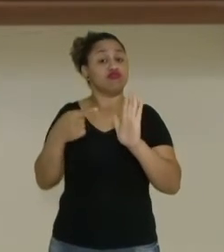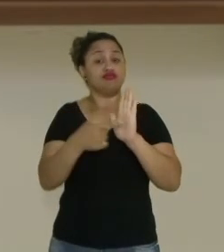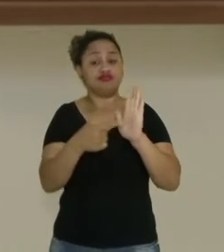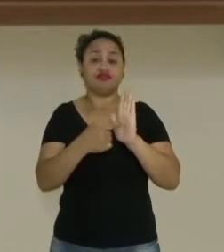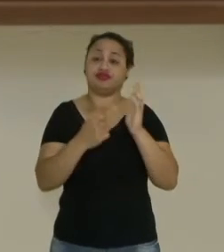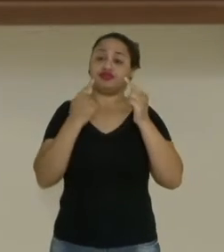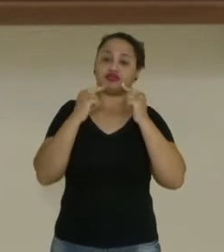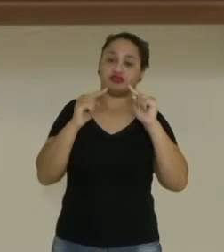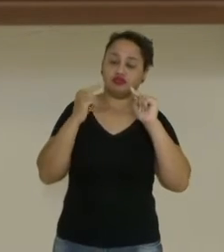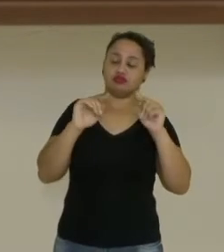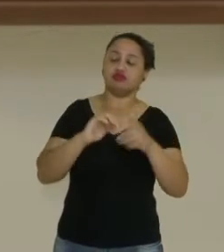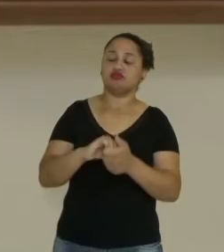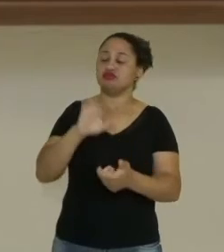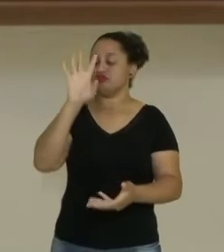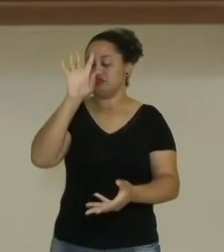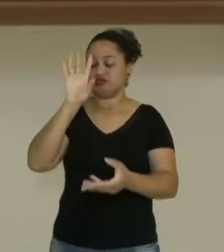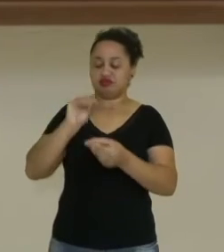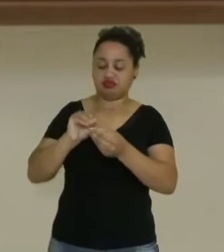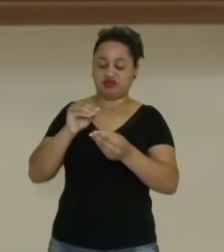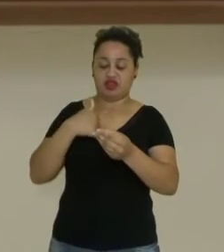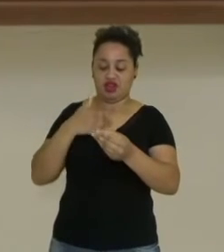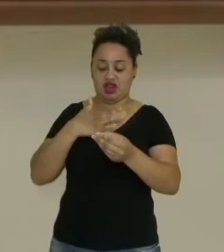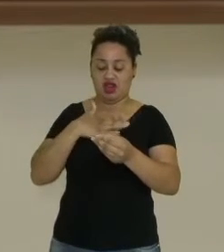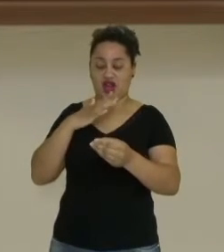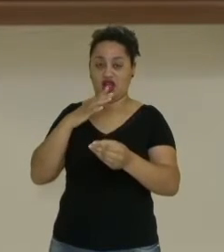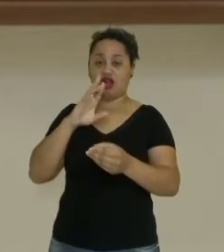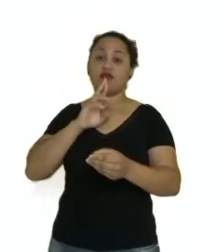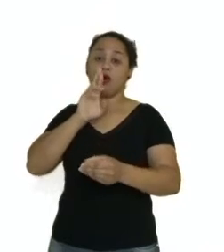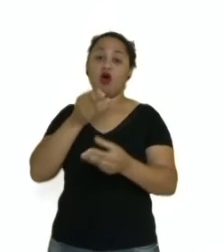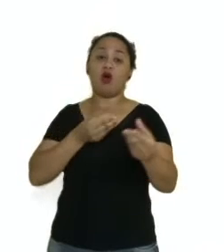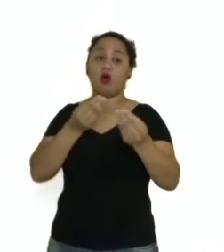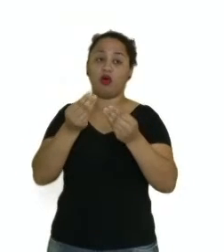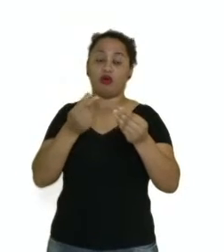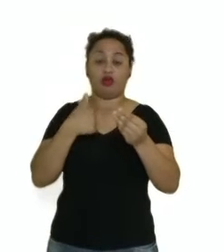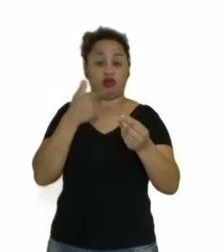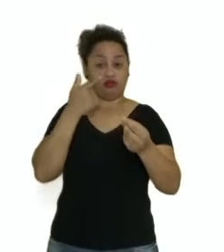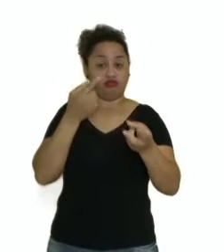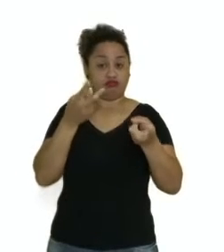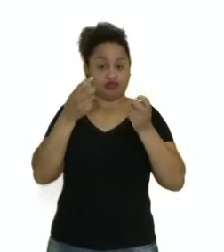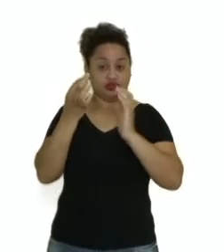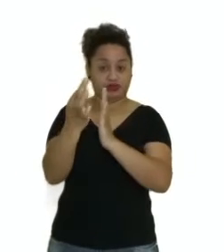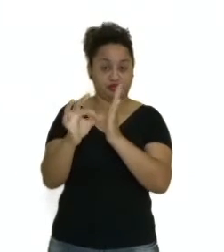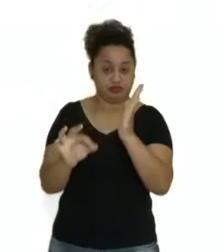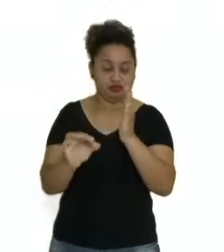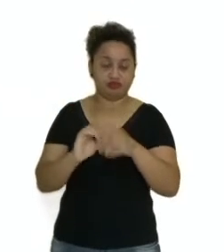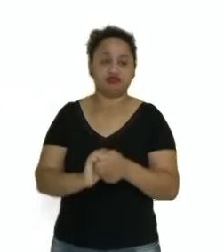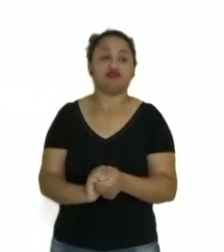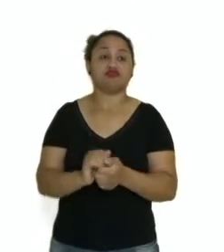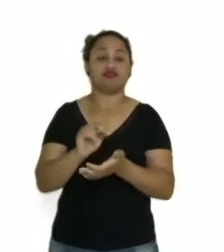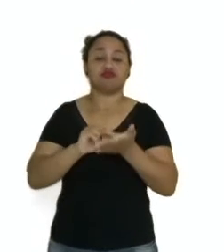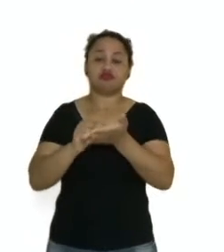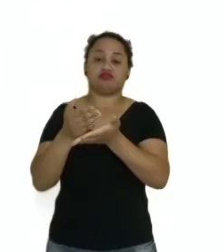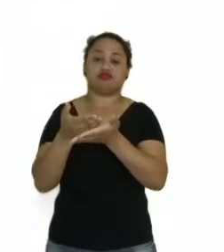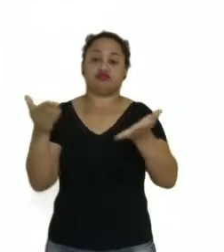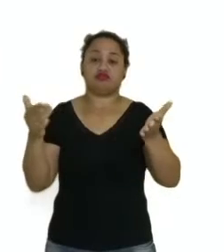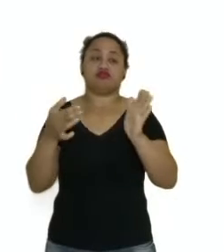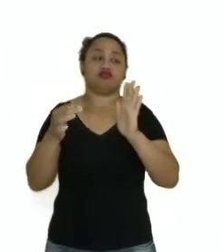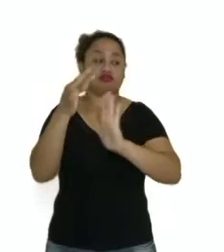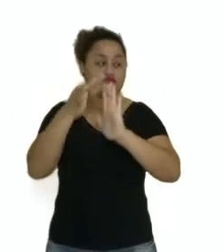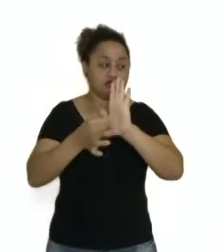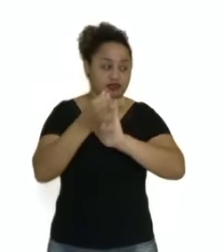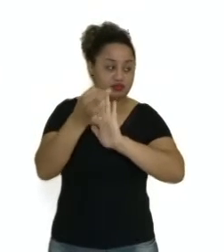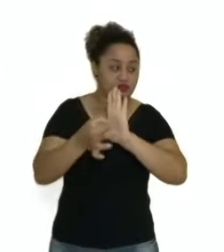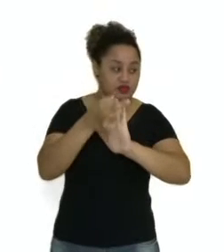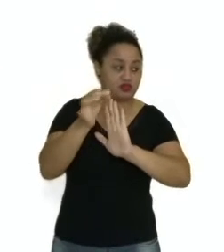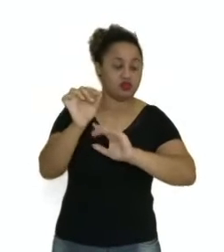poderia sintetizar a minha resposta da seguinte maneira. Acompanhe aqui comigo. A carta aberta é um texto argumentativo